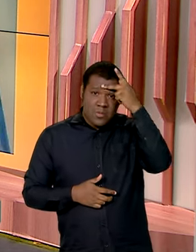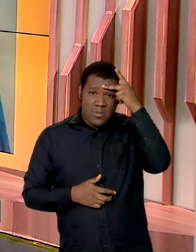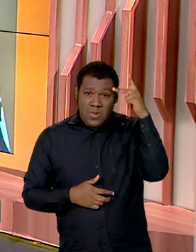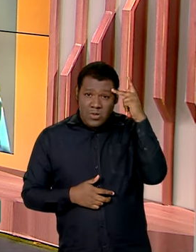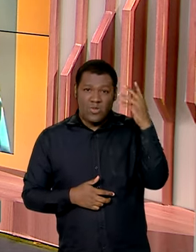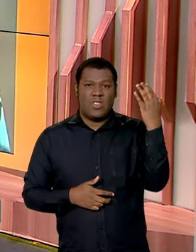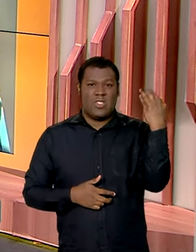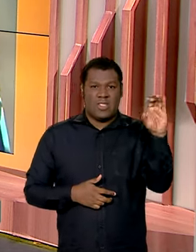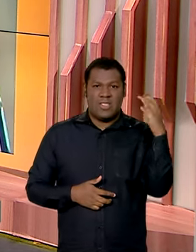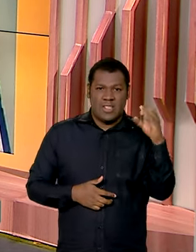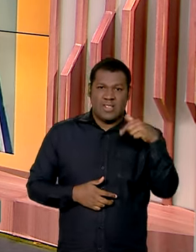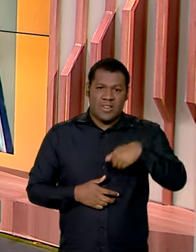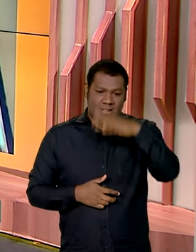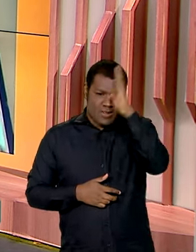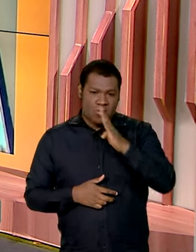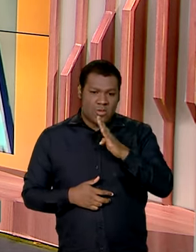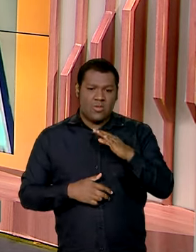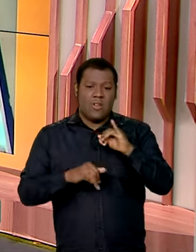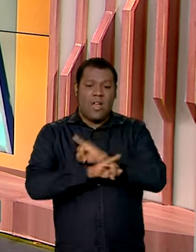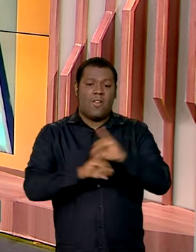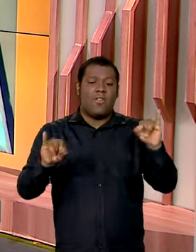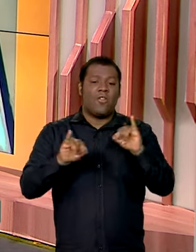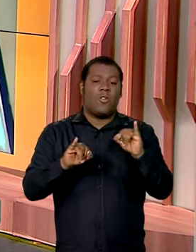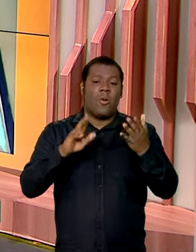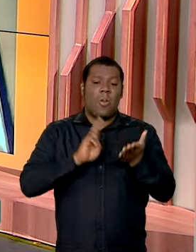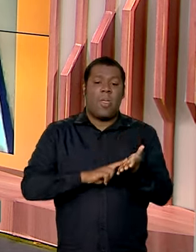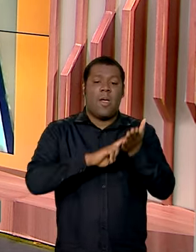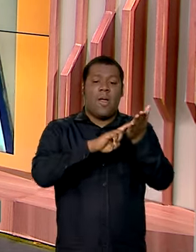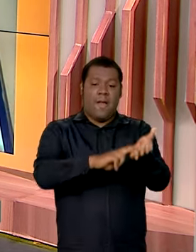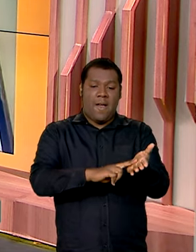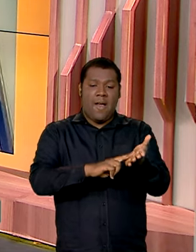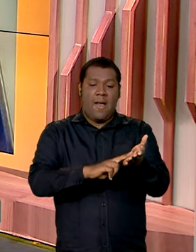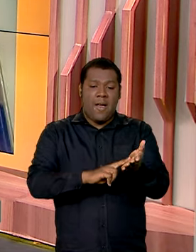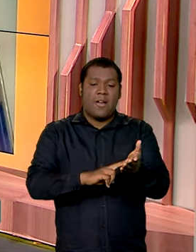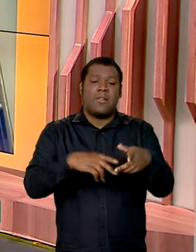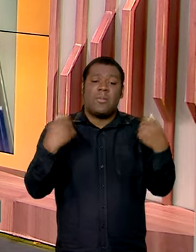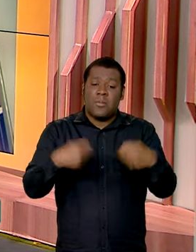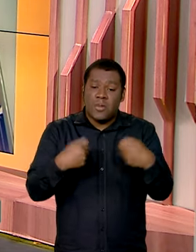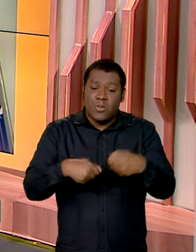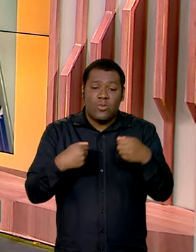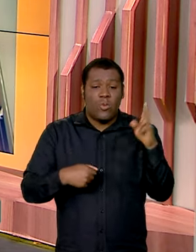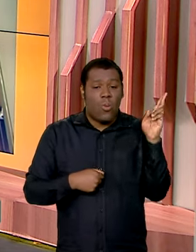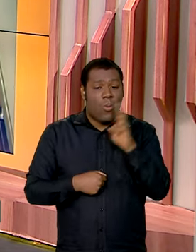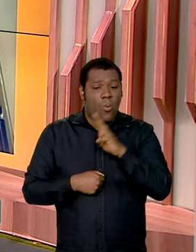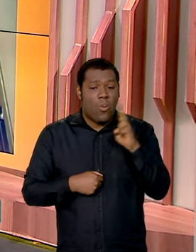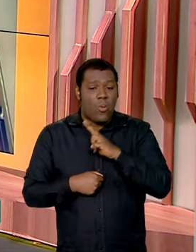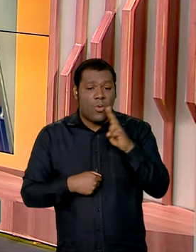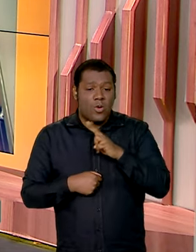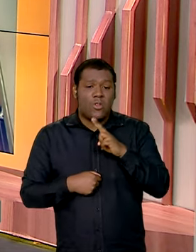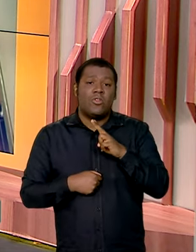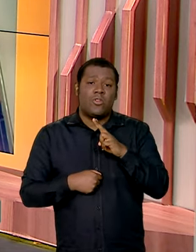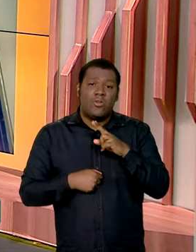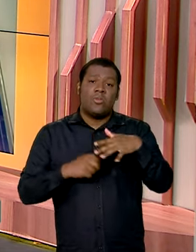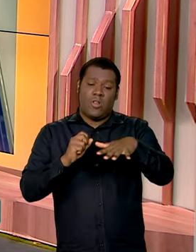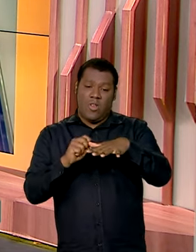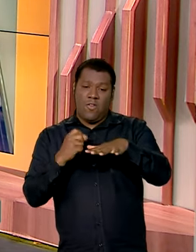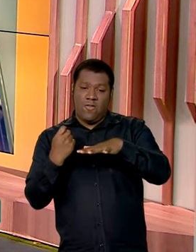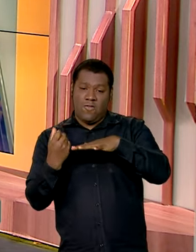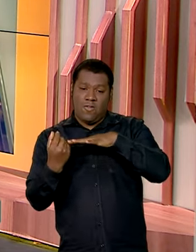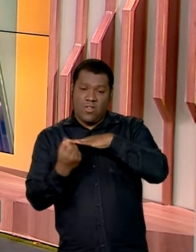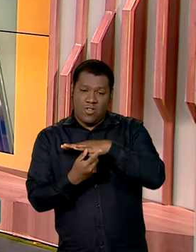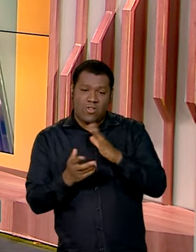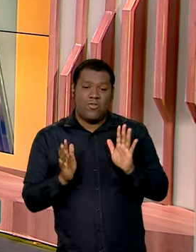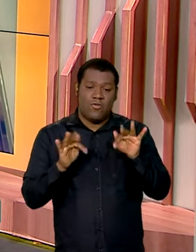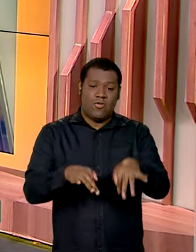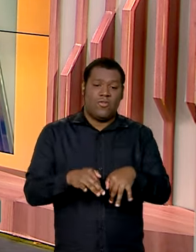país divulgaram esta carta, né, em que eles ressaltam a necessidade urgente de se enfrentar esses desafios aí que